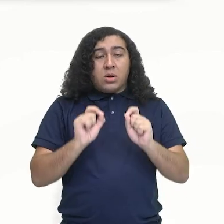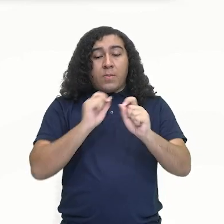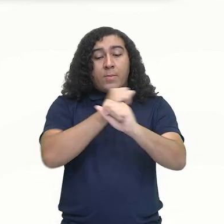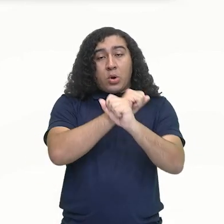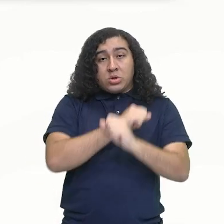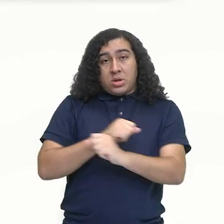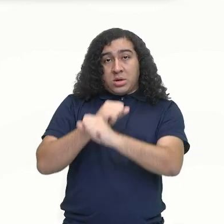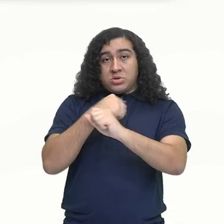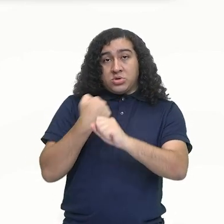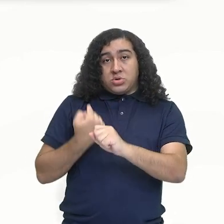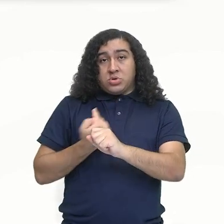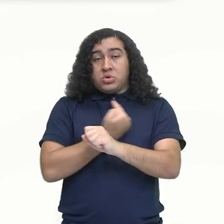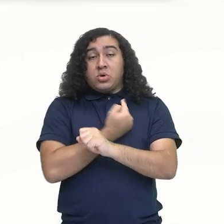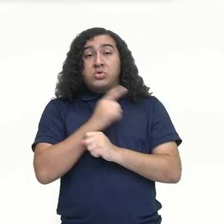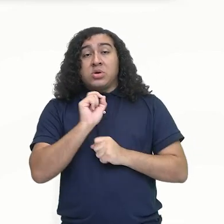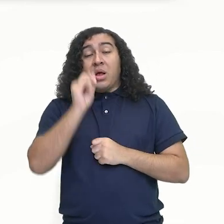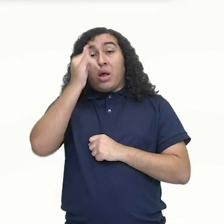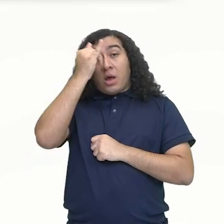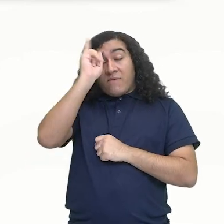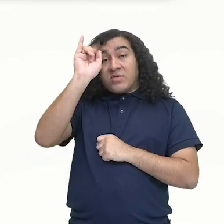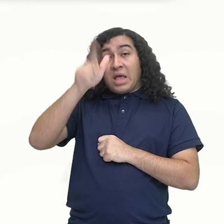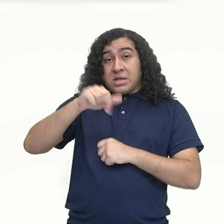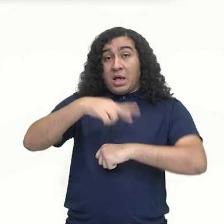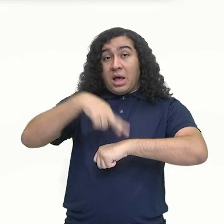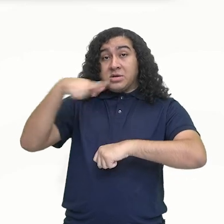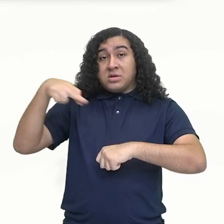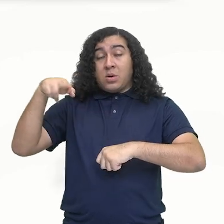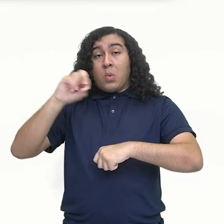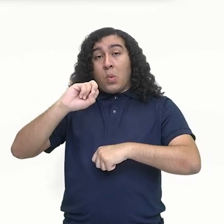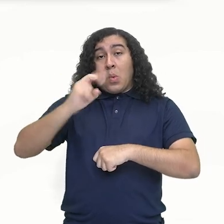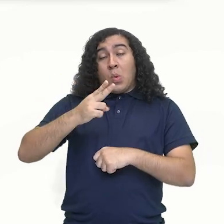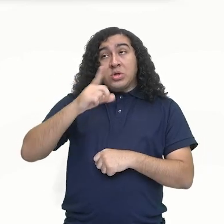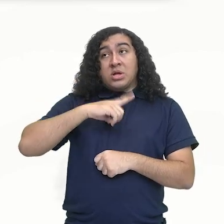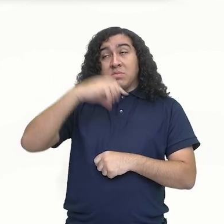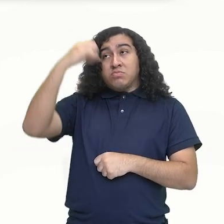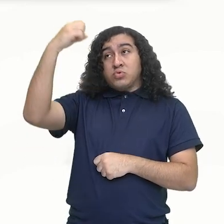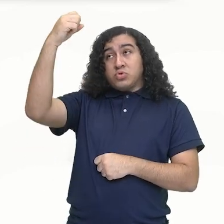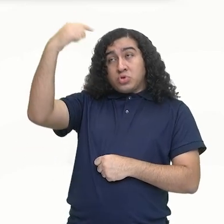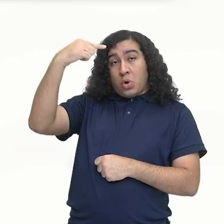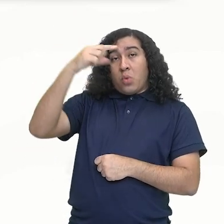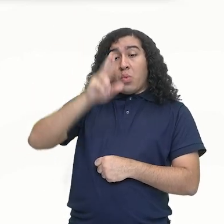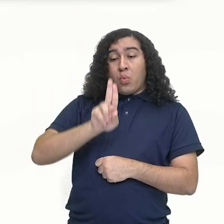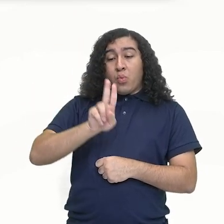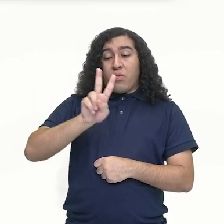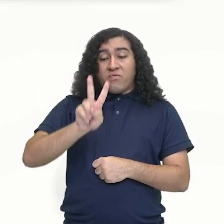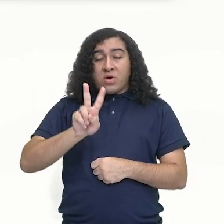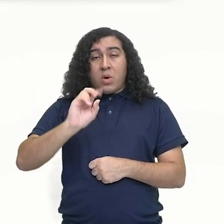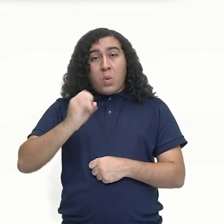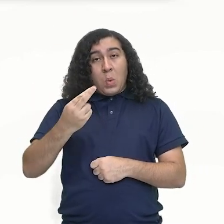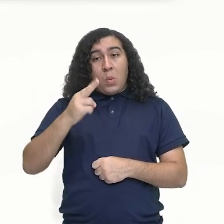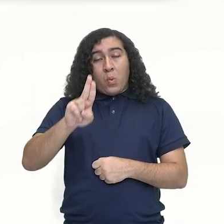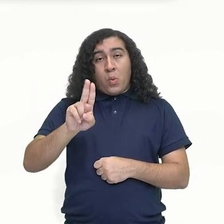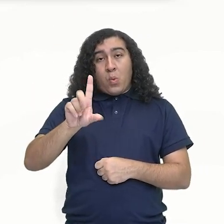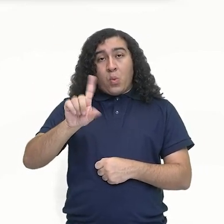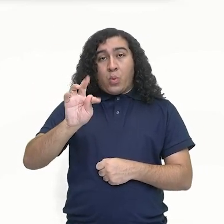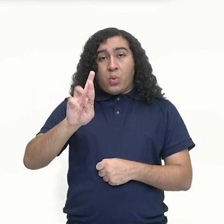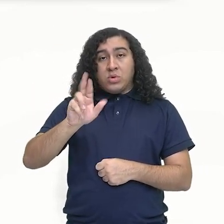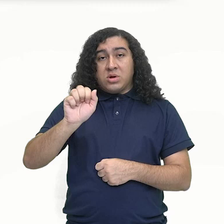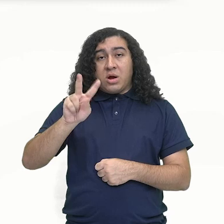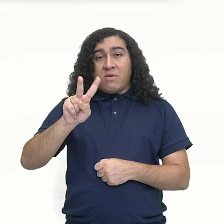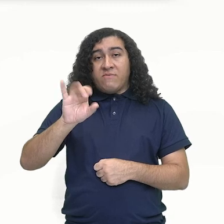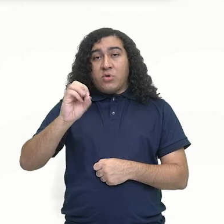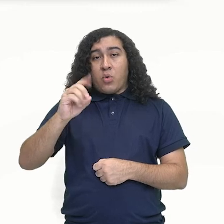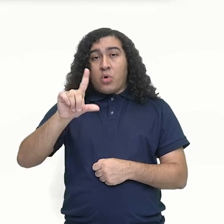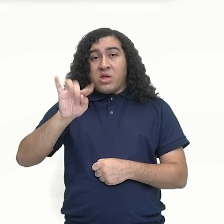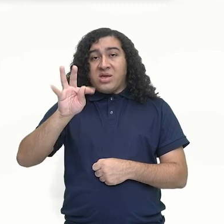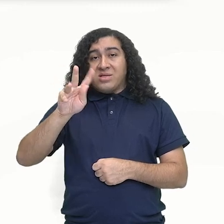proteger a gente dessa radiação ou desses raios UVs, né? Ou raio ultravioleta.